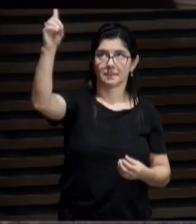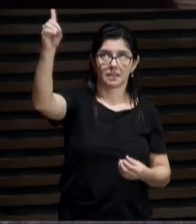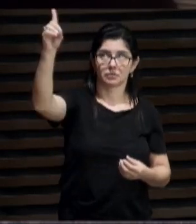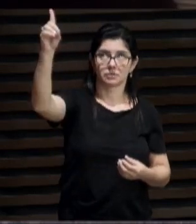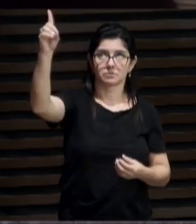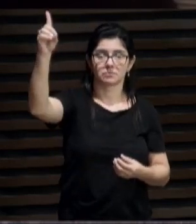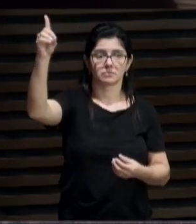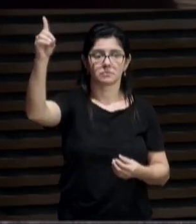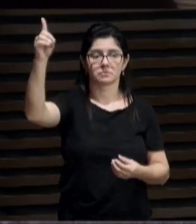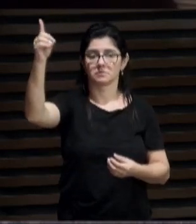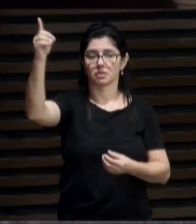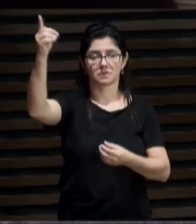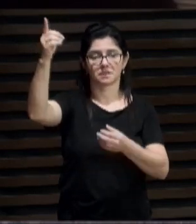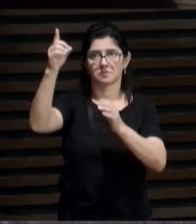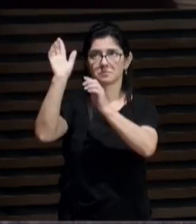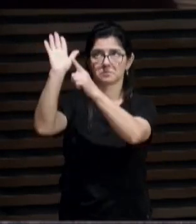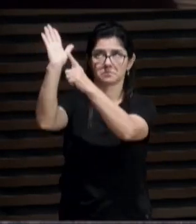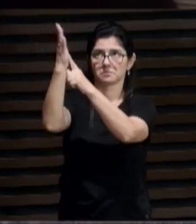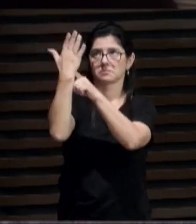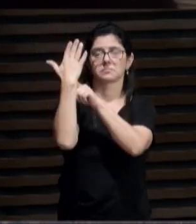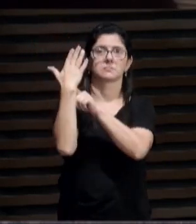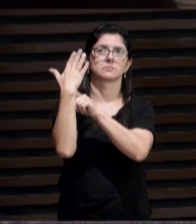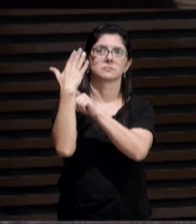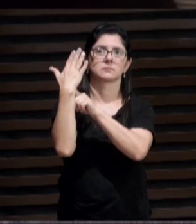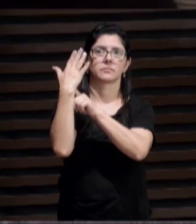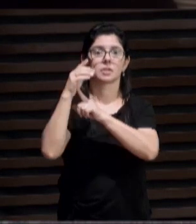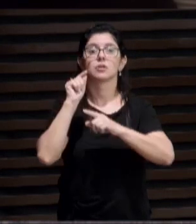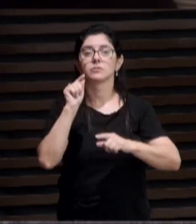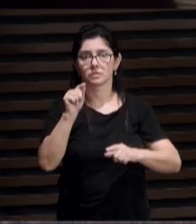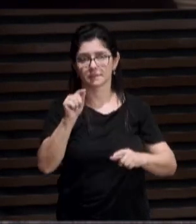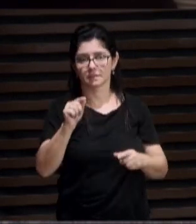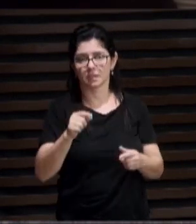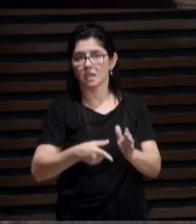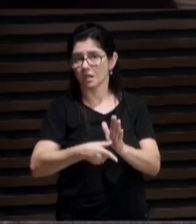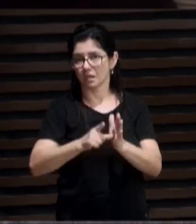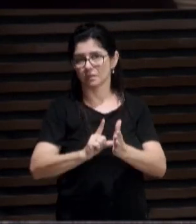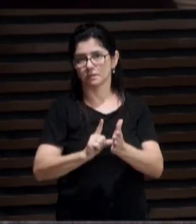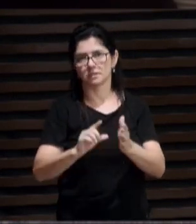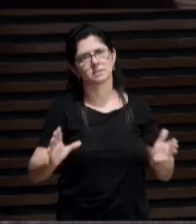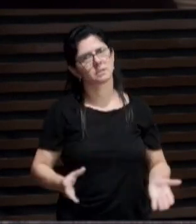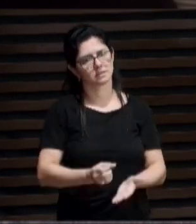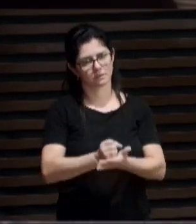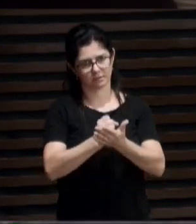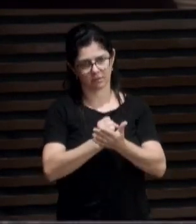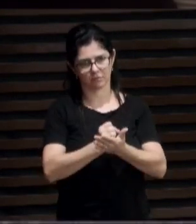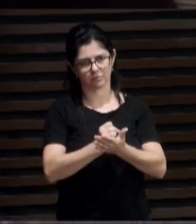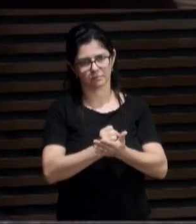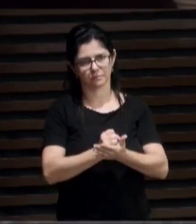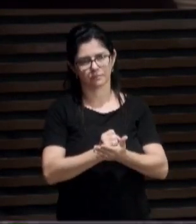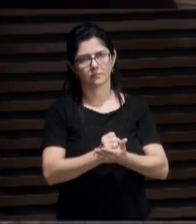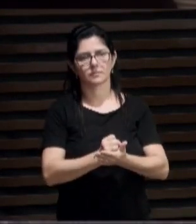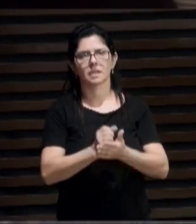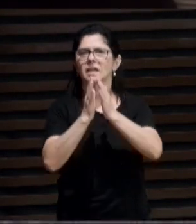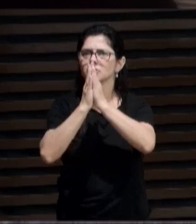se manifestar a nós. Você, antes de ser salvo, você amava Deus? Antes de Deus mostrar para